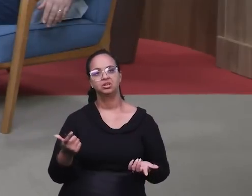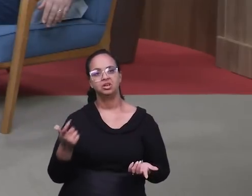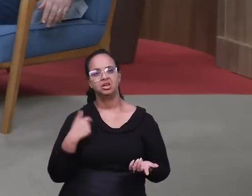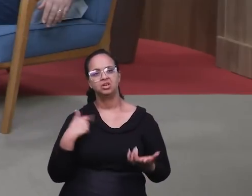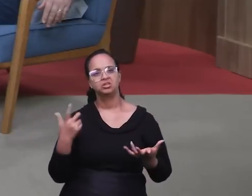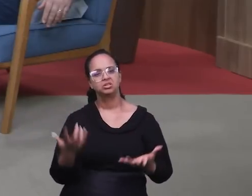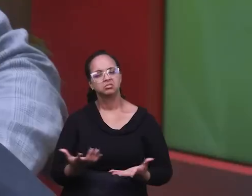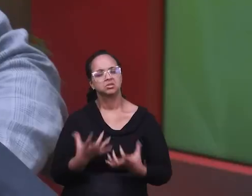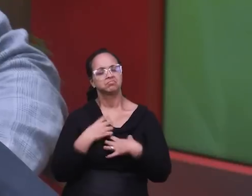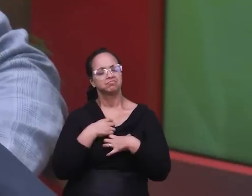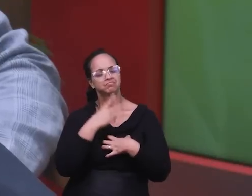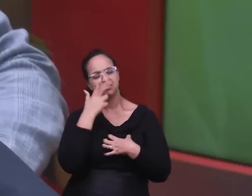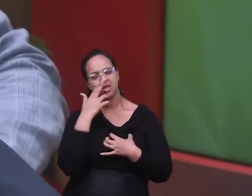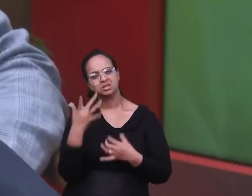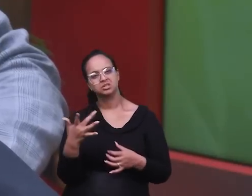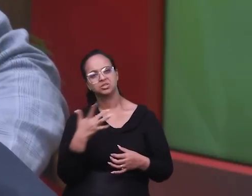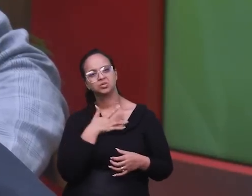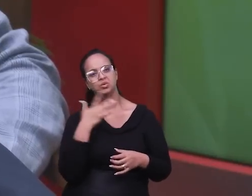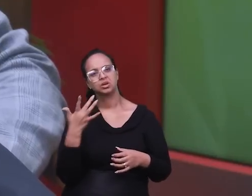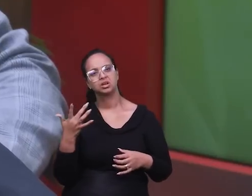muito tocado, sabe assim,